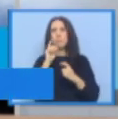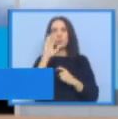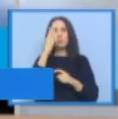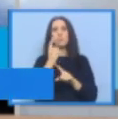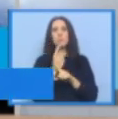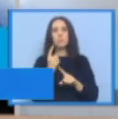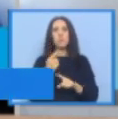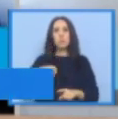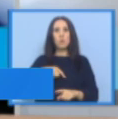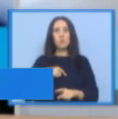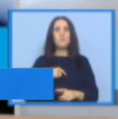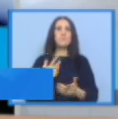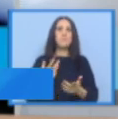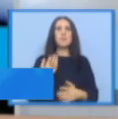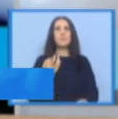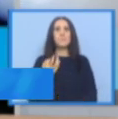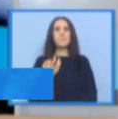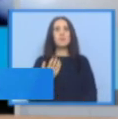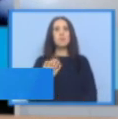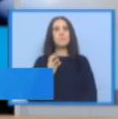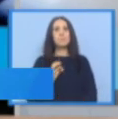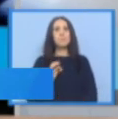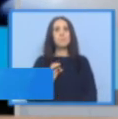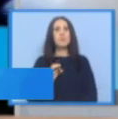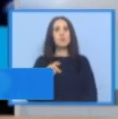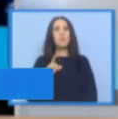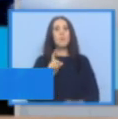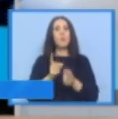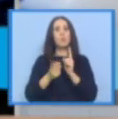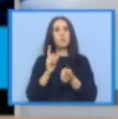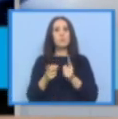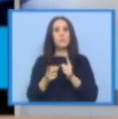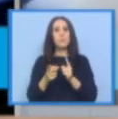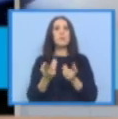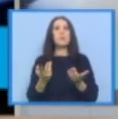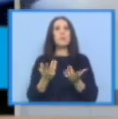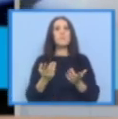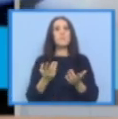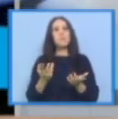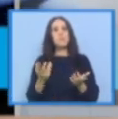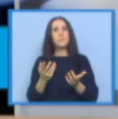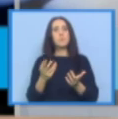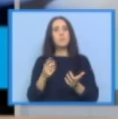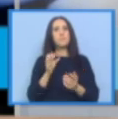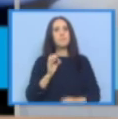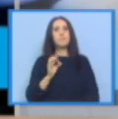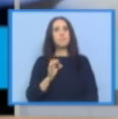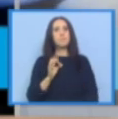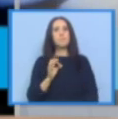porque nós, de alguma forma, pegamos naquilo que são o